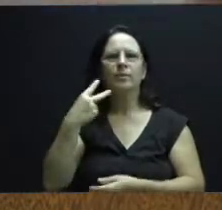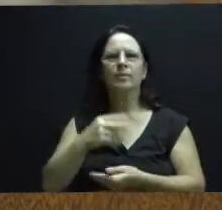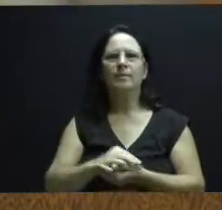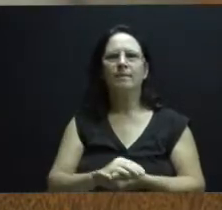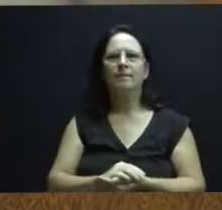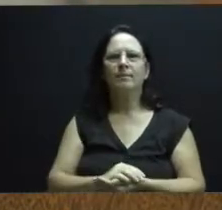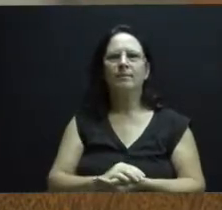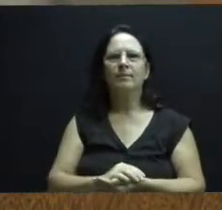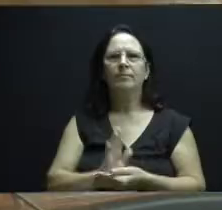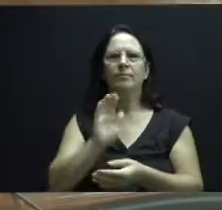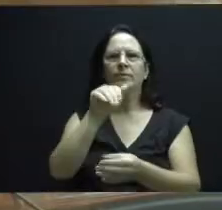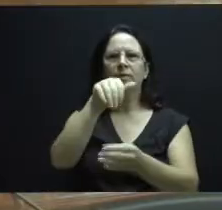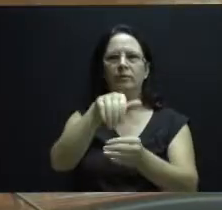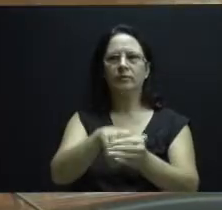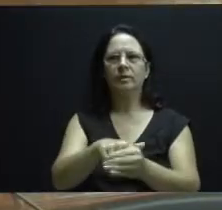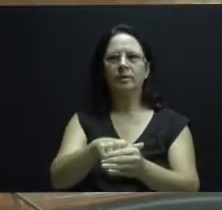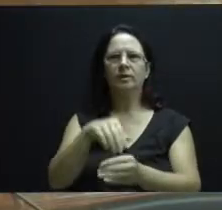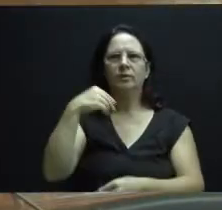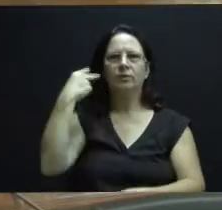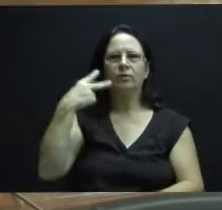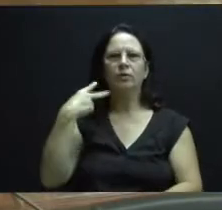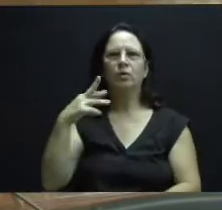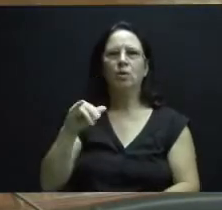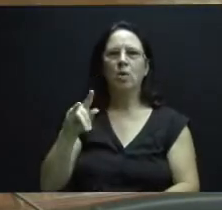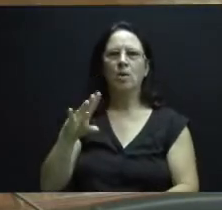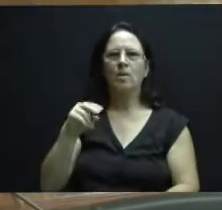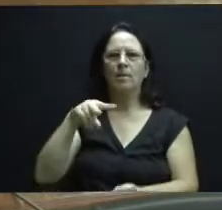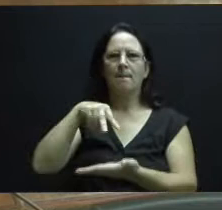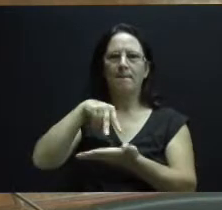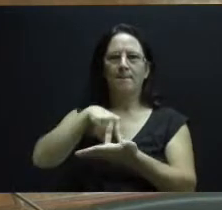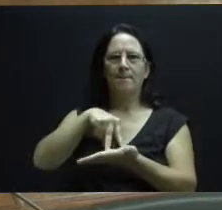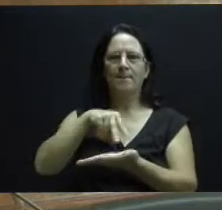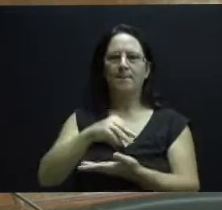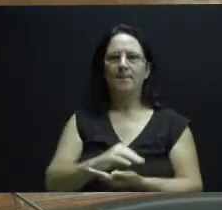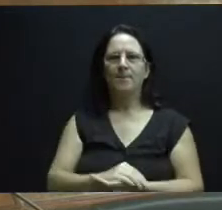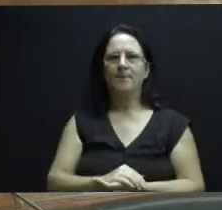em votação com a palavra o vereador rodrigo alemão